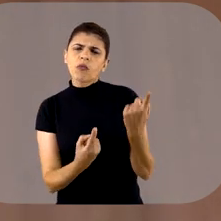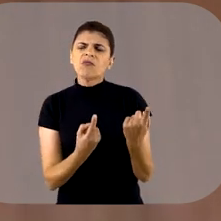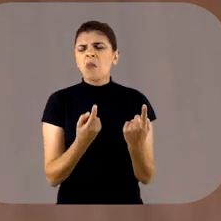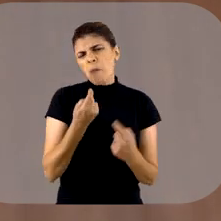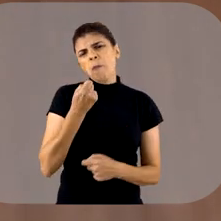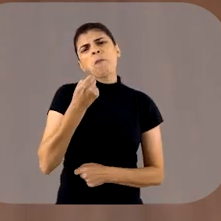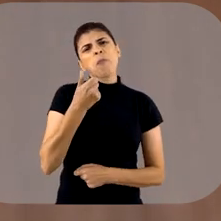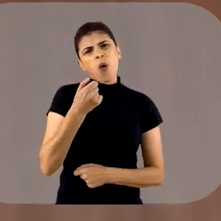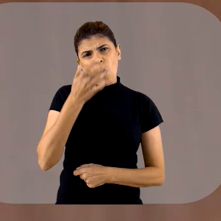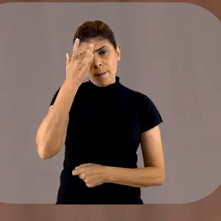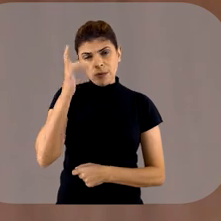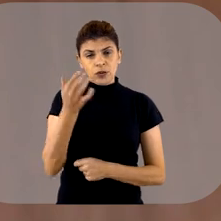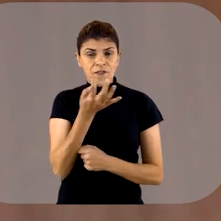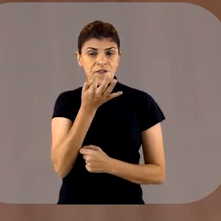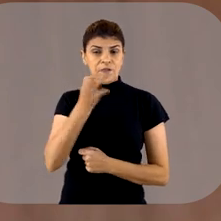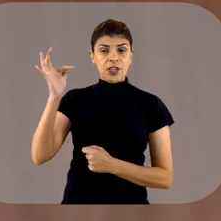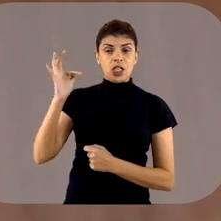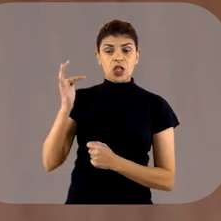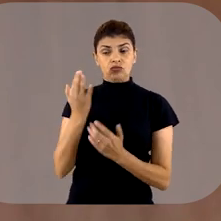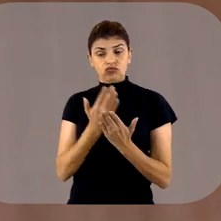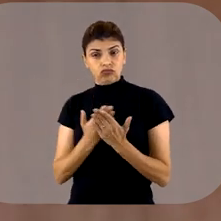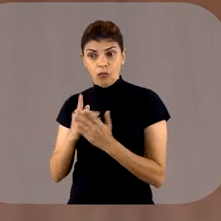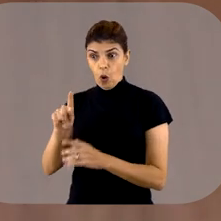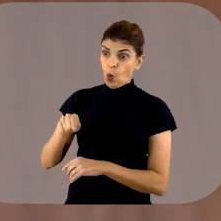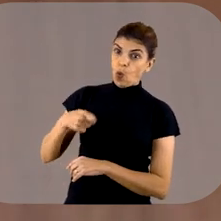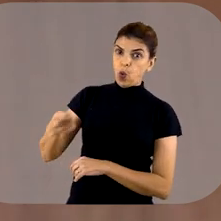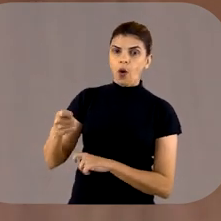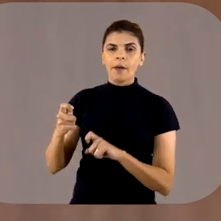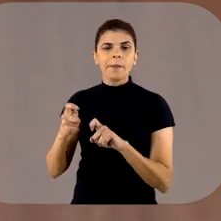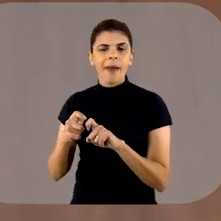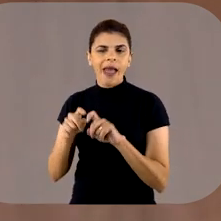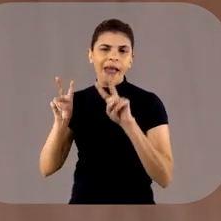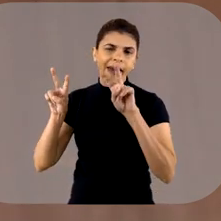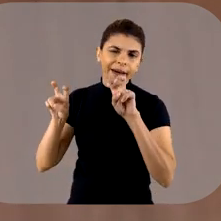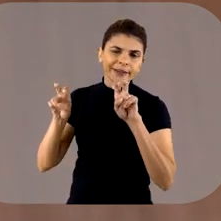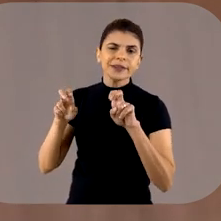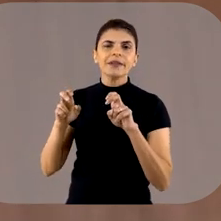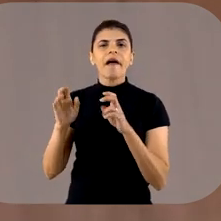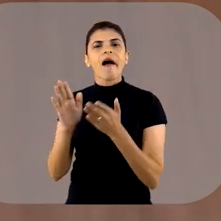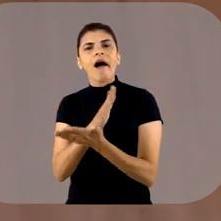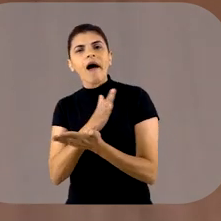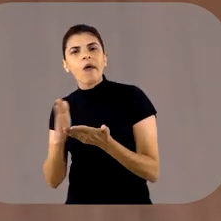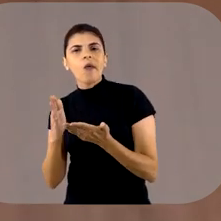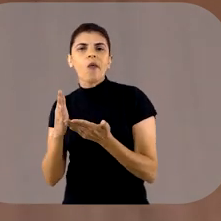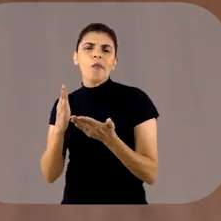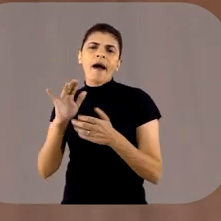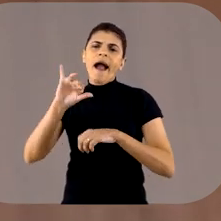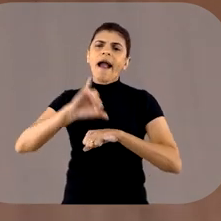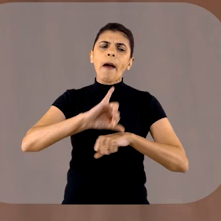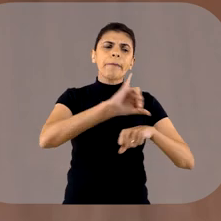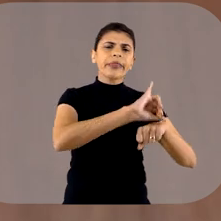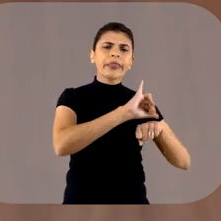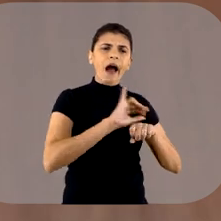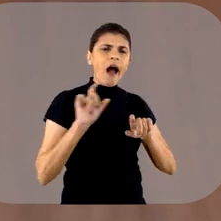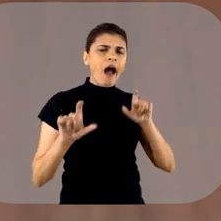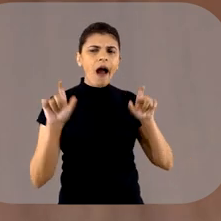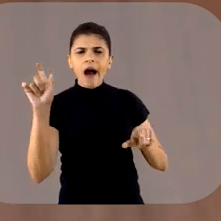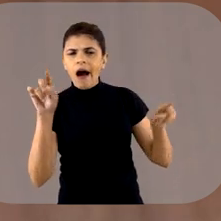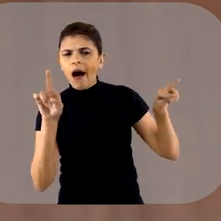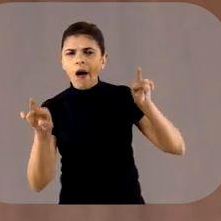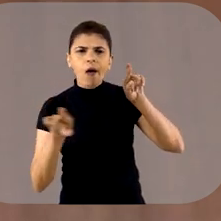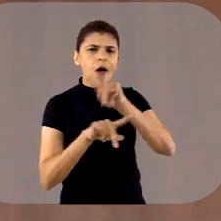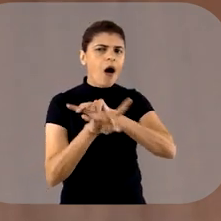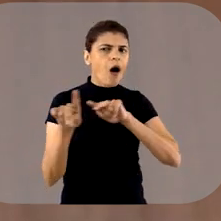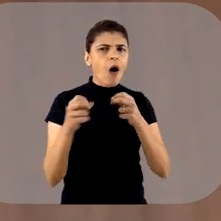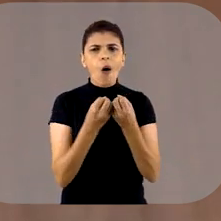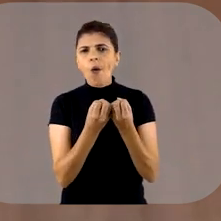poucos muito poucos físicos né como eram chamados médicos então e algumas eh capitais e algumas poucas províncias mas